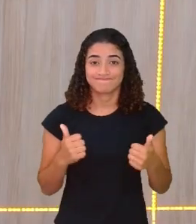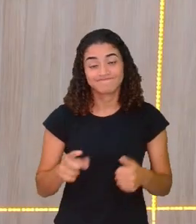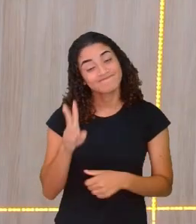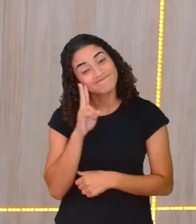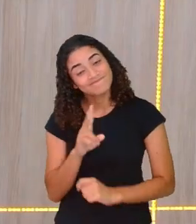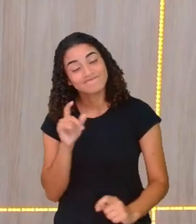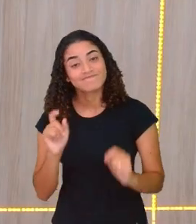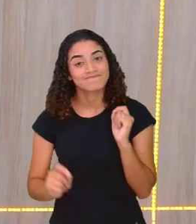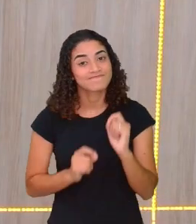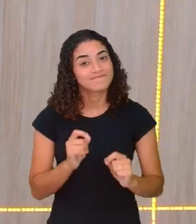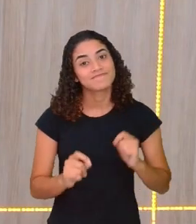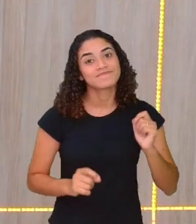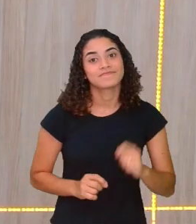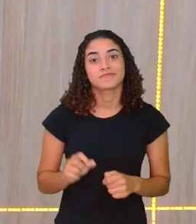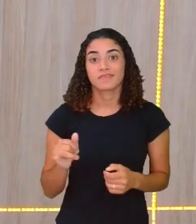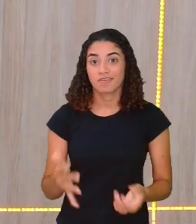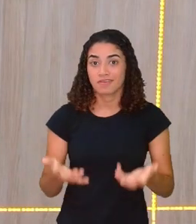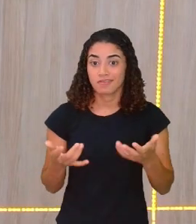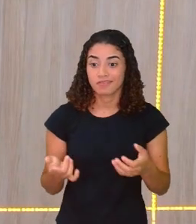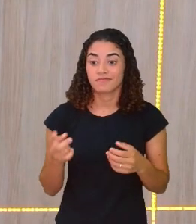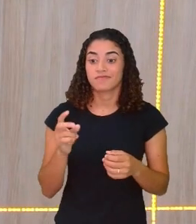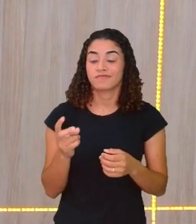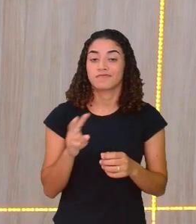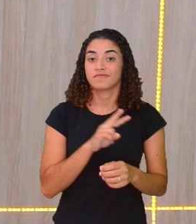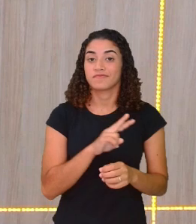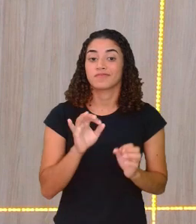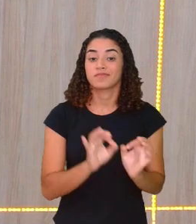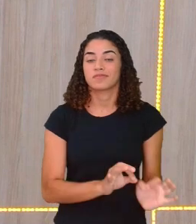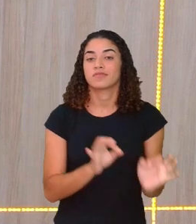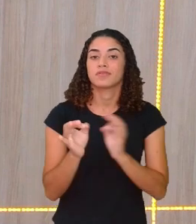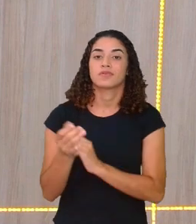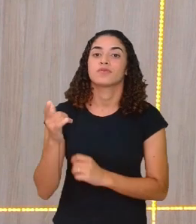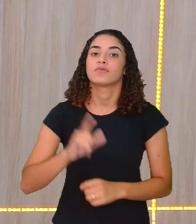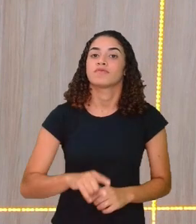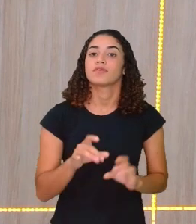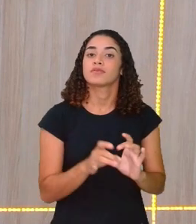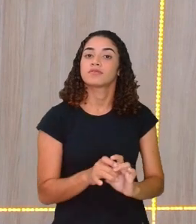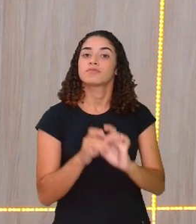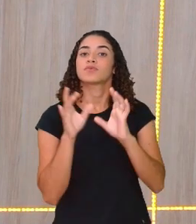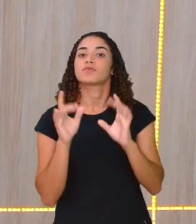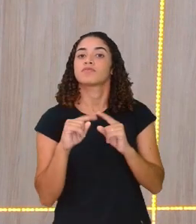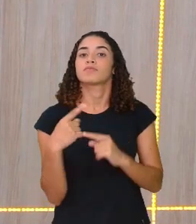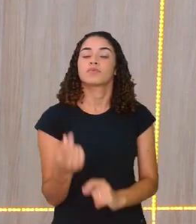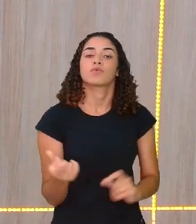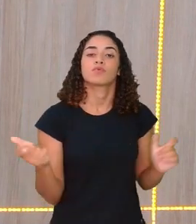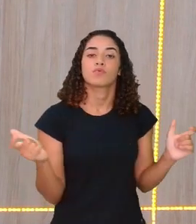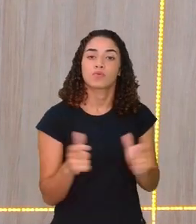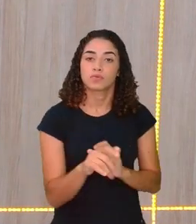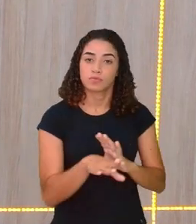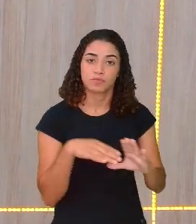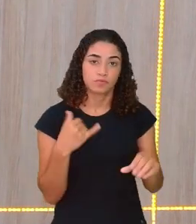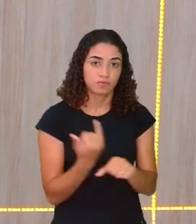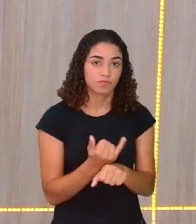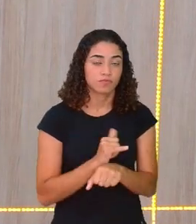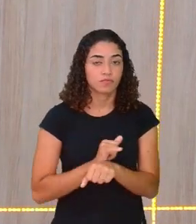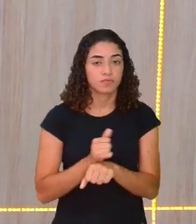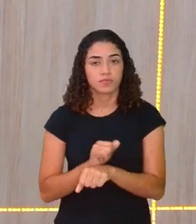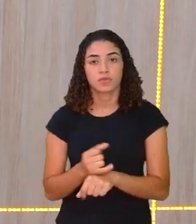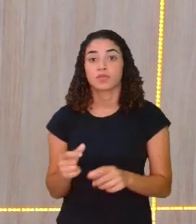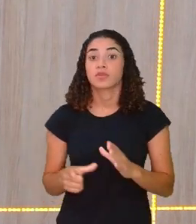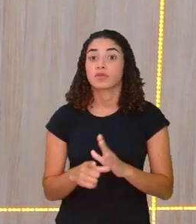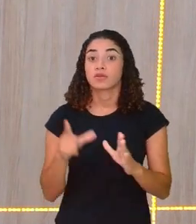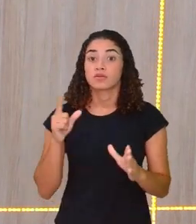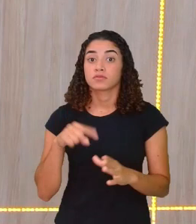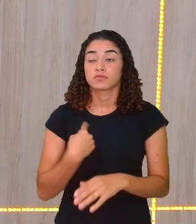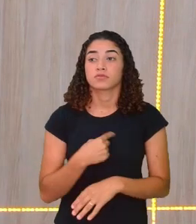Lembrando que, se quiser rever a nossa aula, ela estará disponível logo mais no canal do YouTube. Antes,